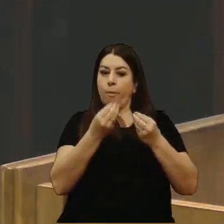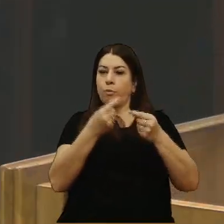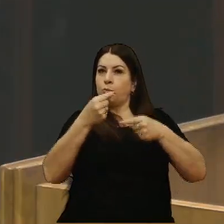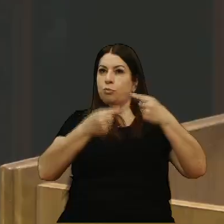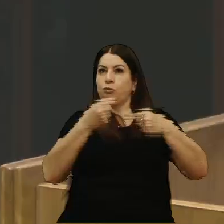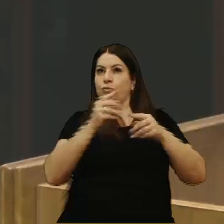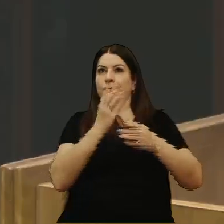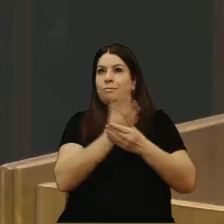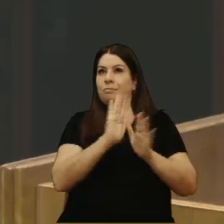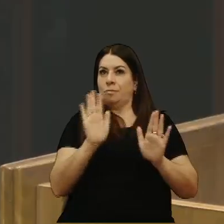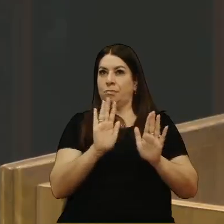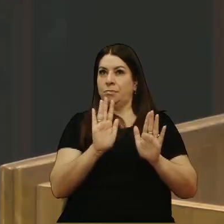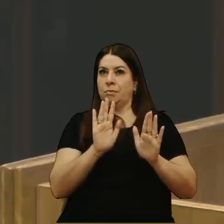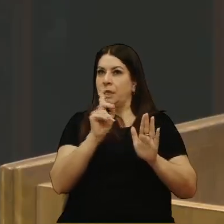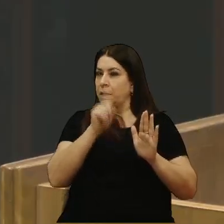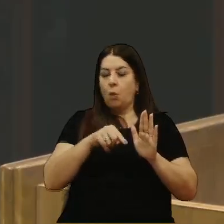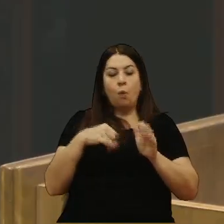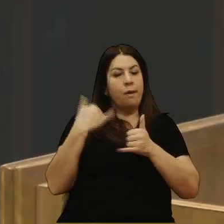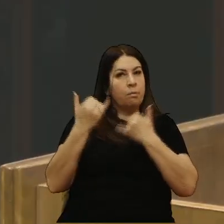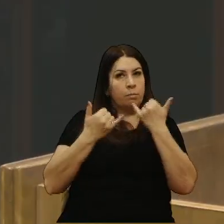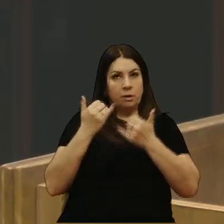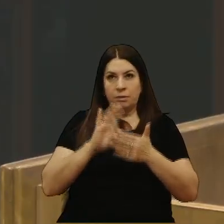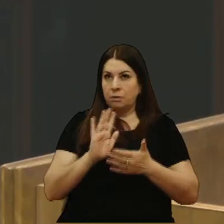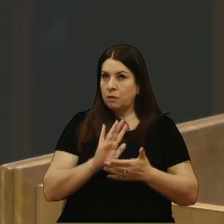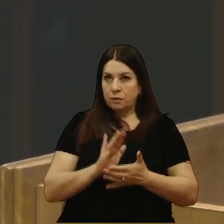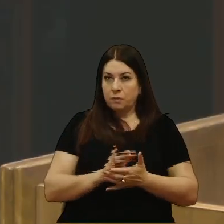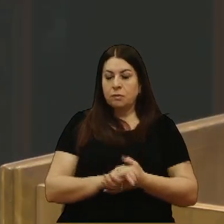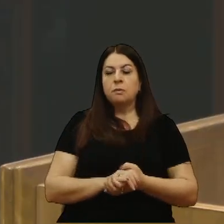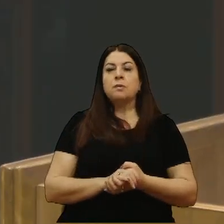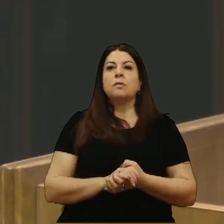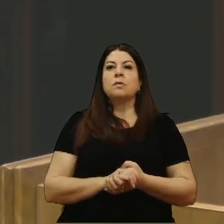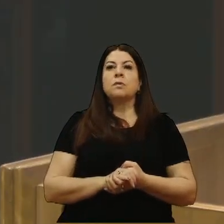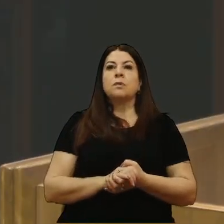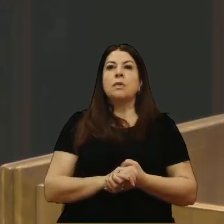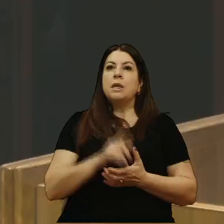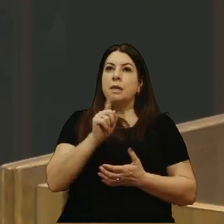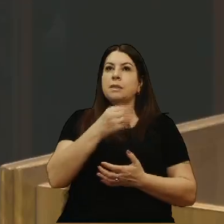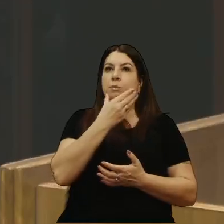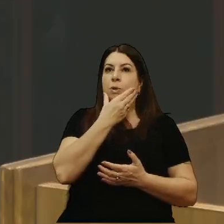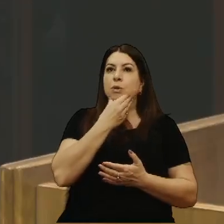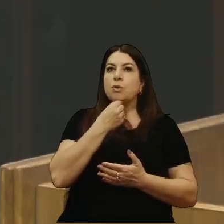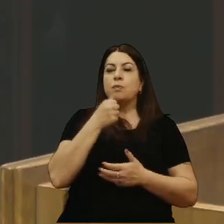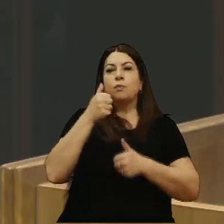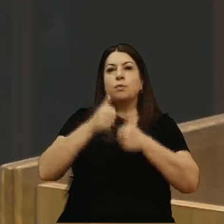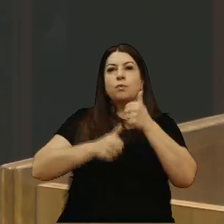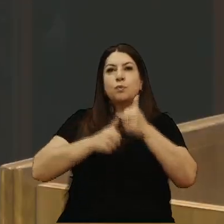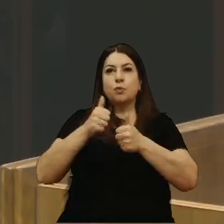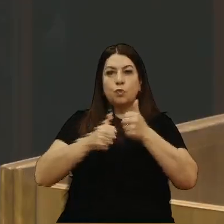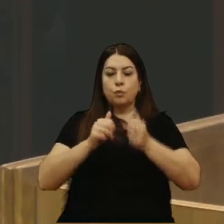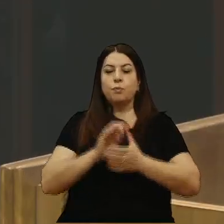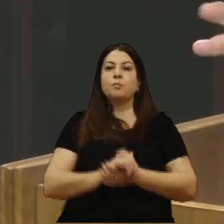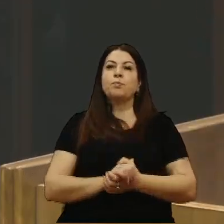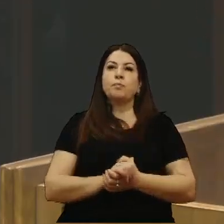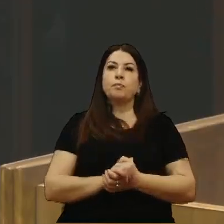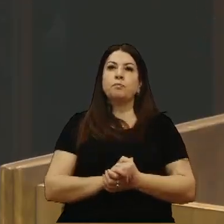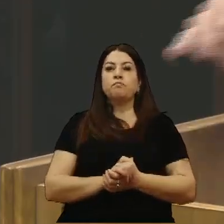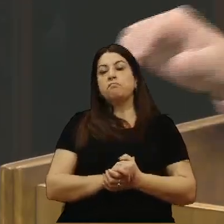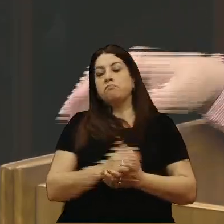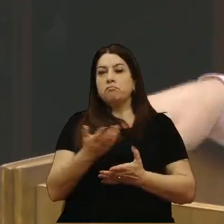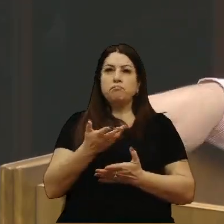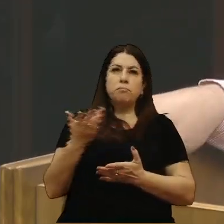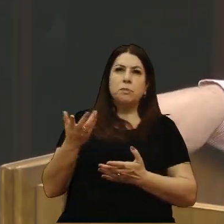Portanto, não é brincadeira. Esse menino estava num jogo de futebol e, por conta